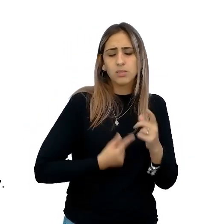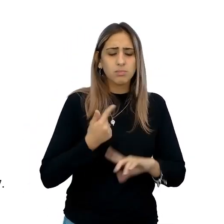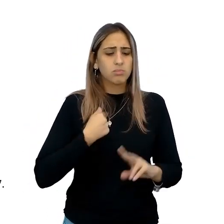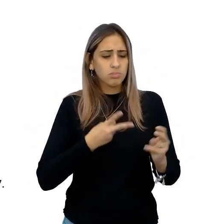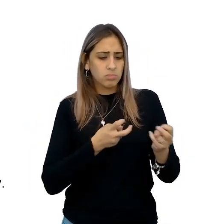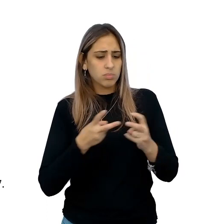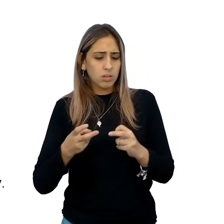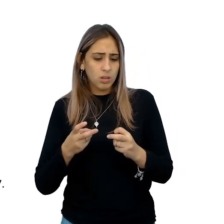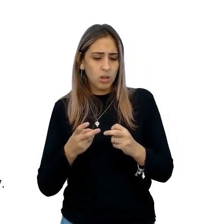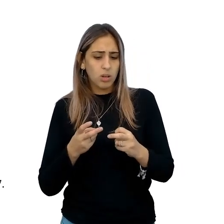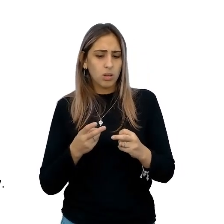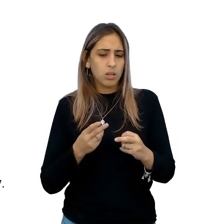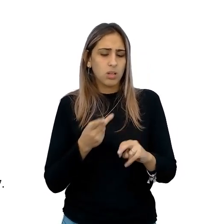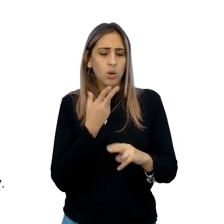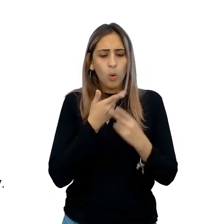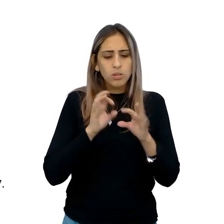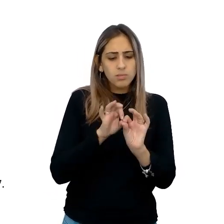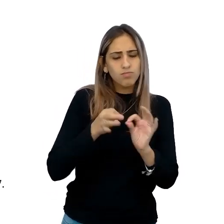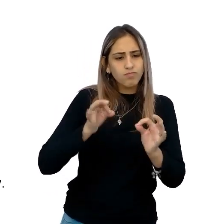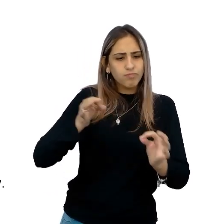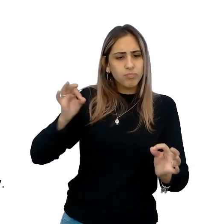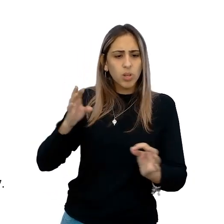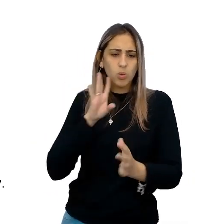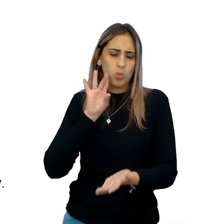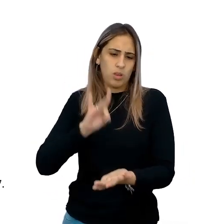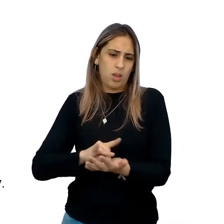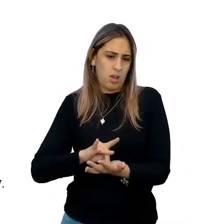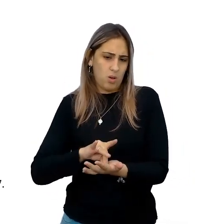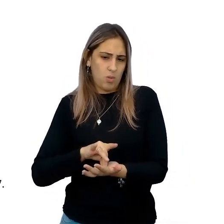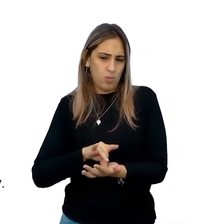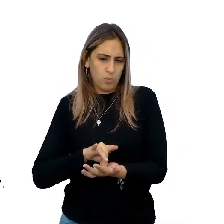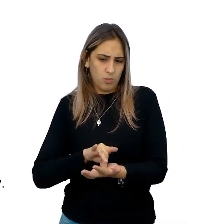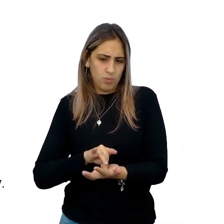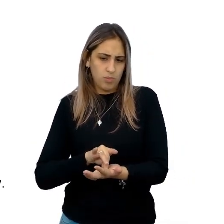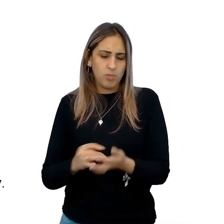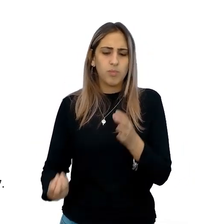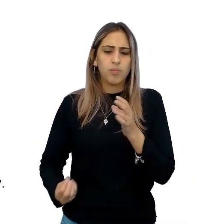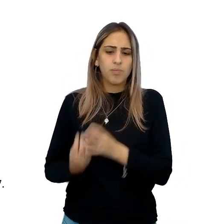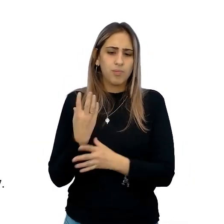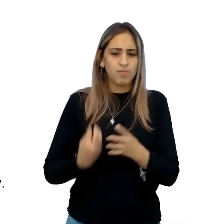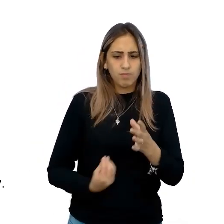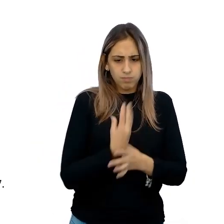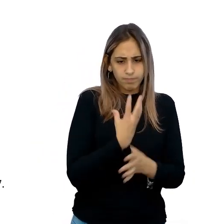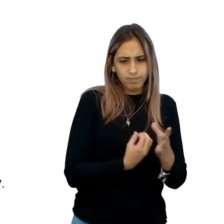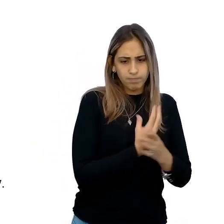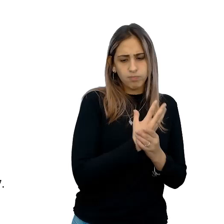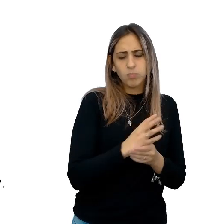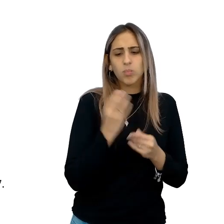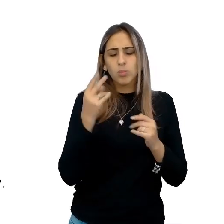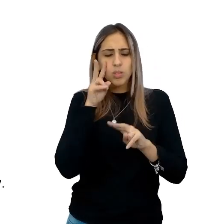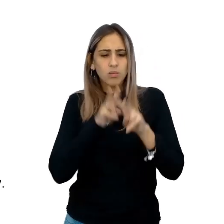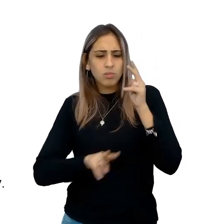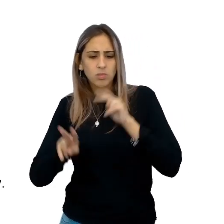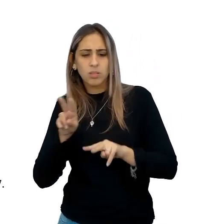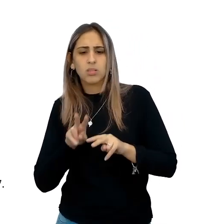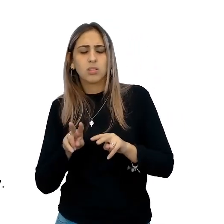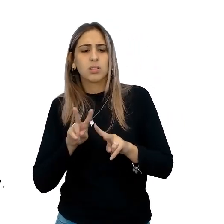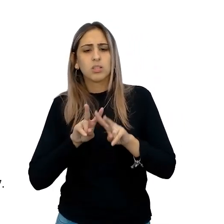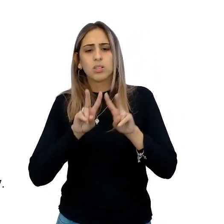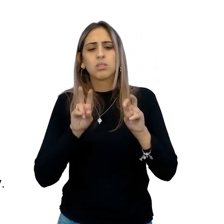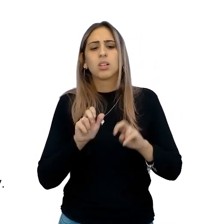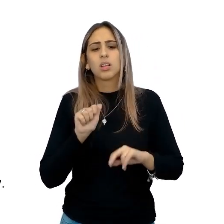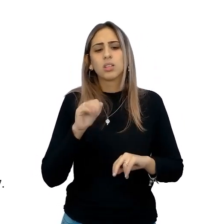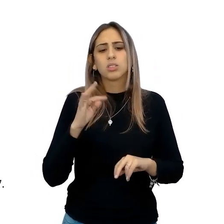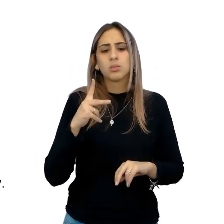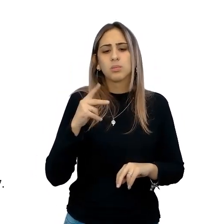percebe concepções distantes, né, do real. Então, cria-se ali muitas visões estereotipadas